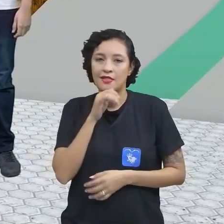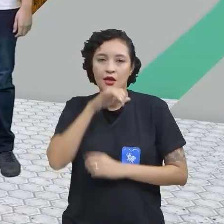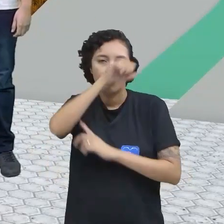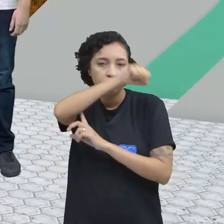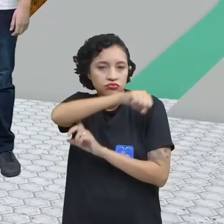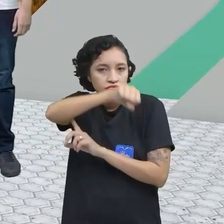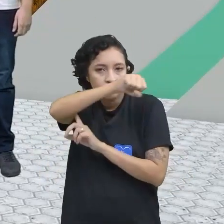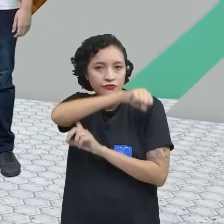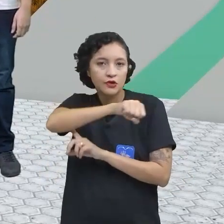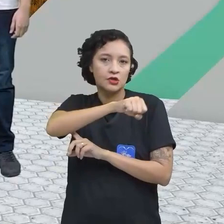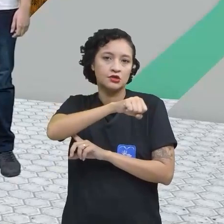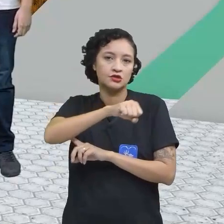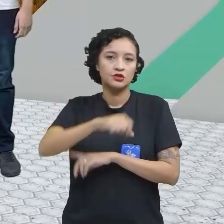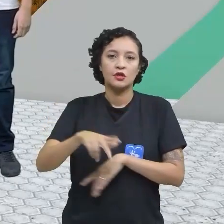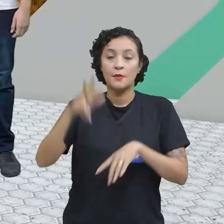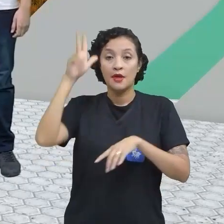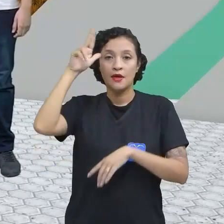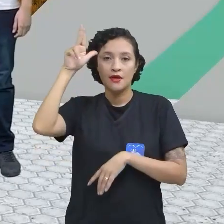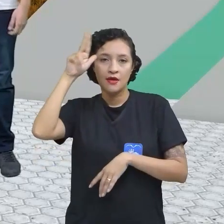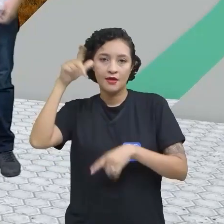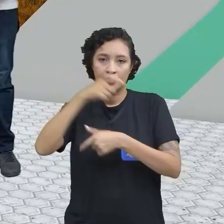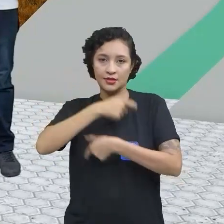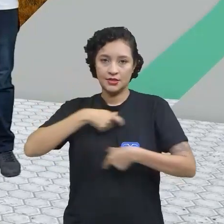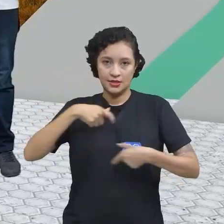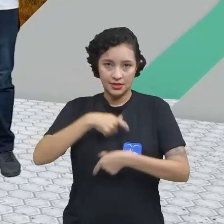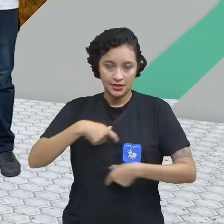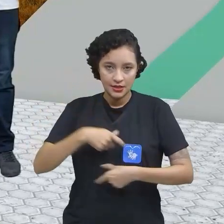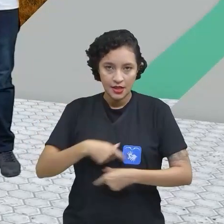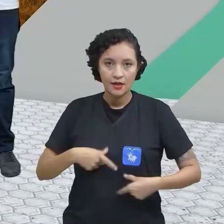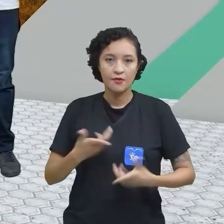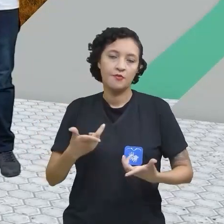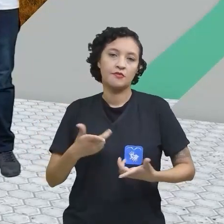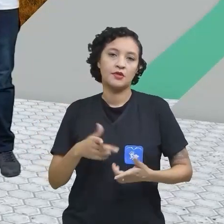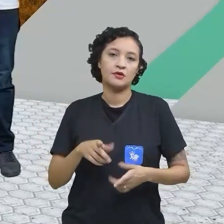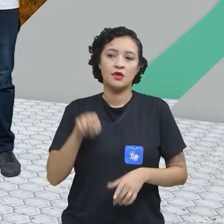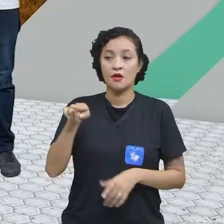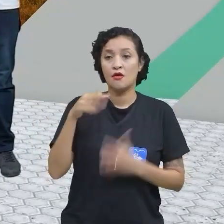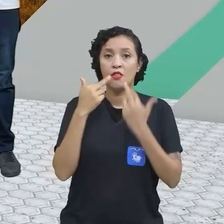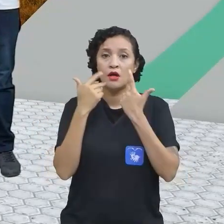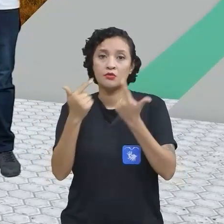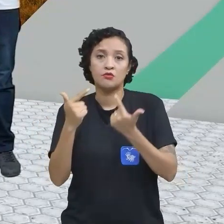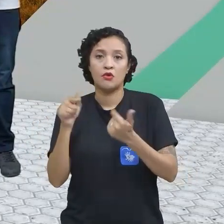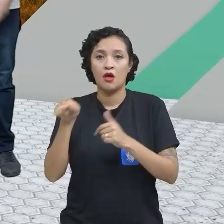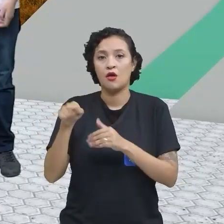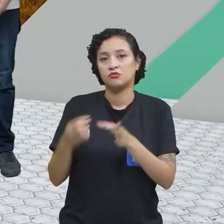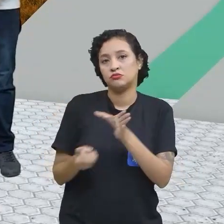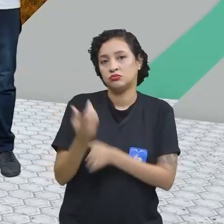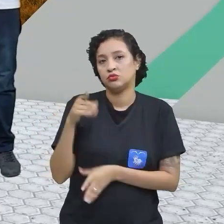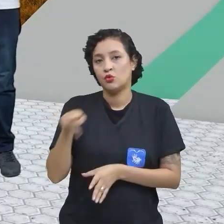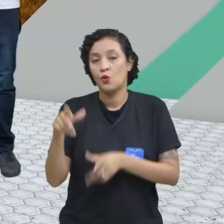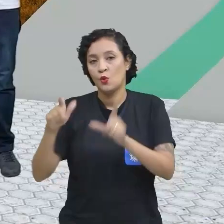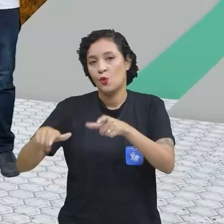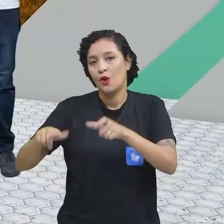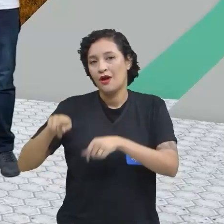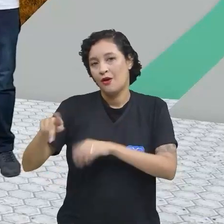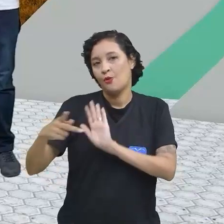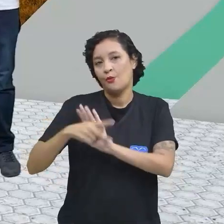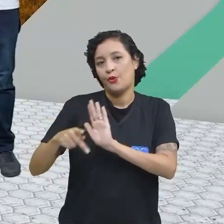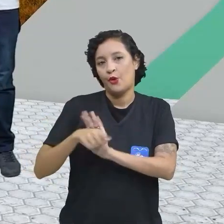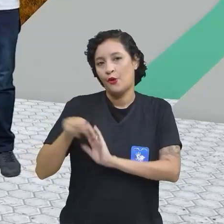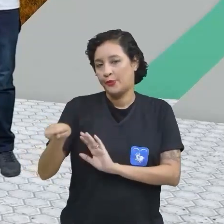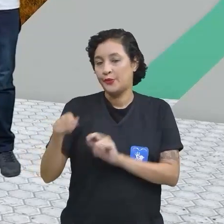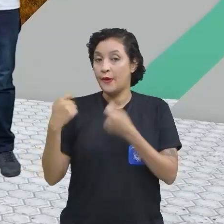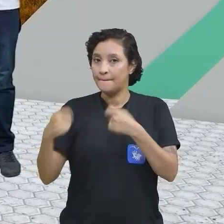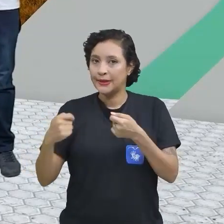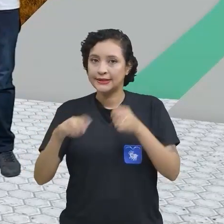como zebras, que ele caça lá onde ele vive, né? Onde ele é natural, de onde ele veio. Então, ele precisa desses animais para sobreviver,